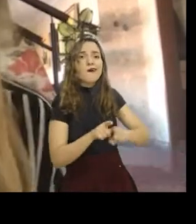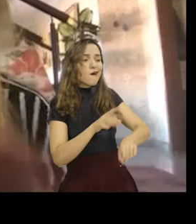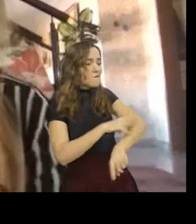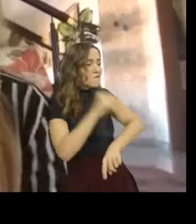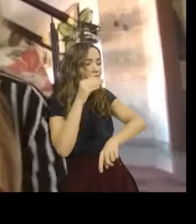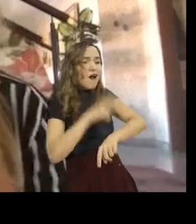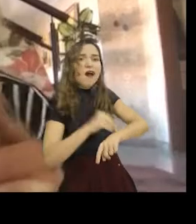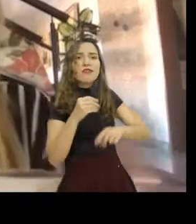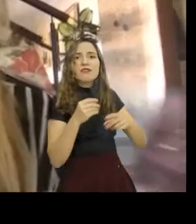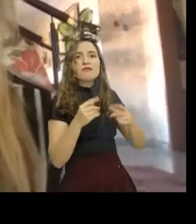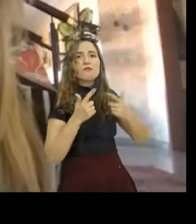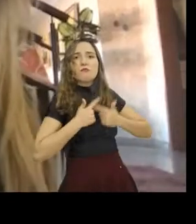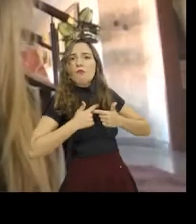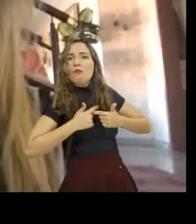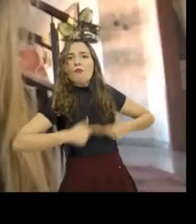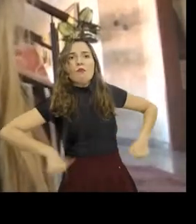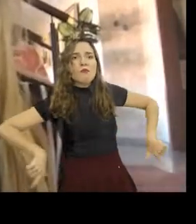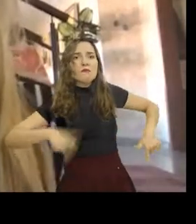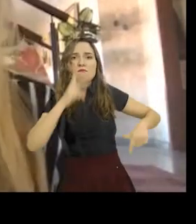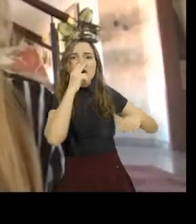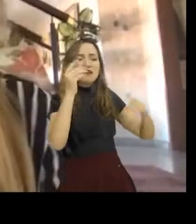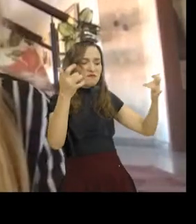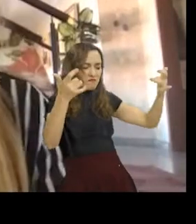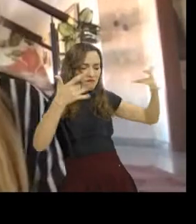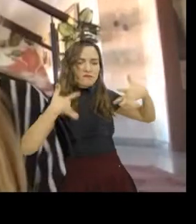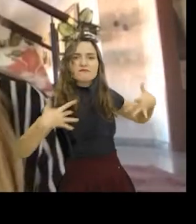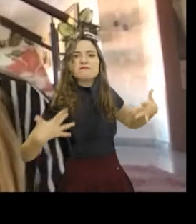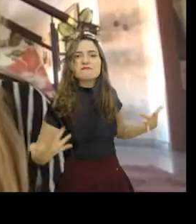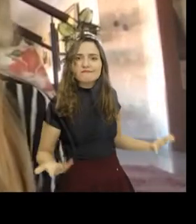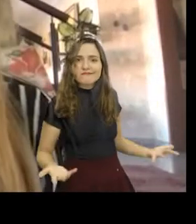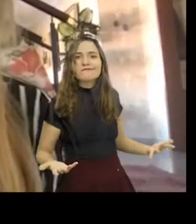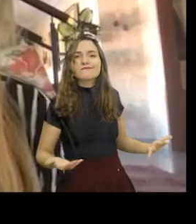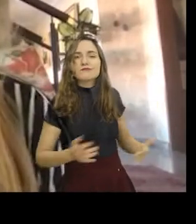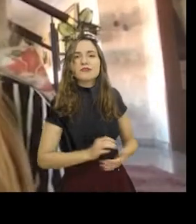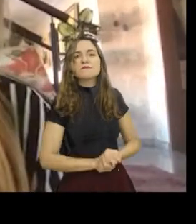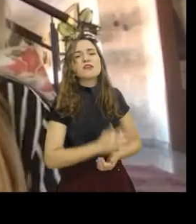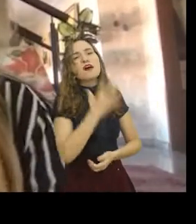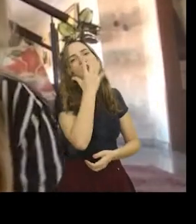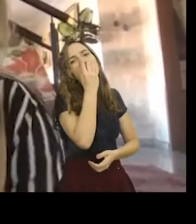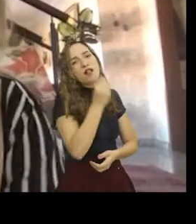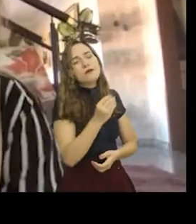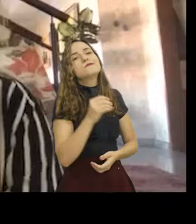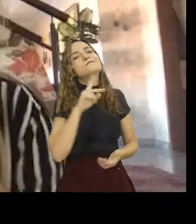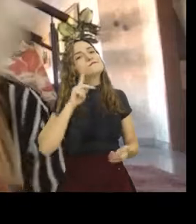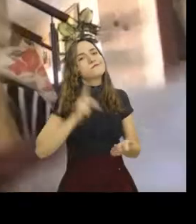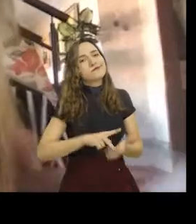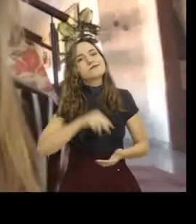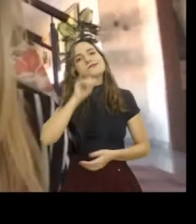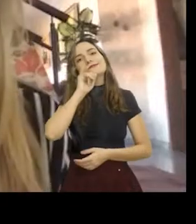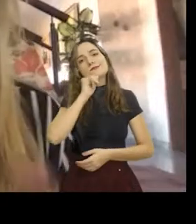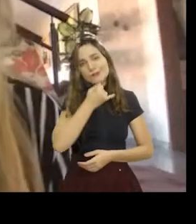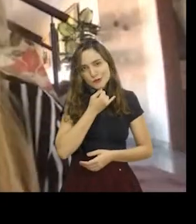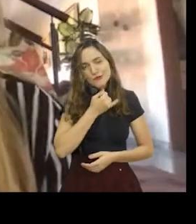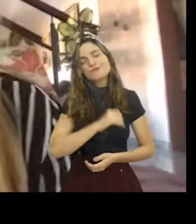um lobo pelado. O lobo ficou